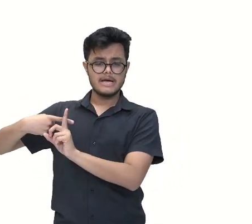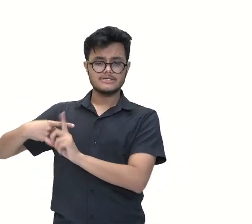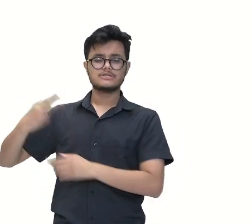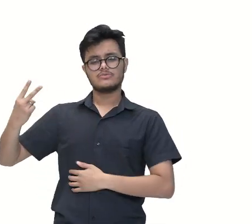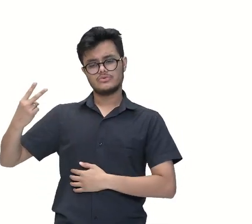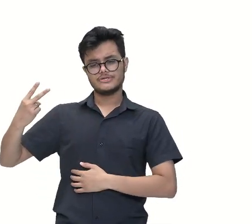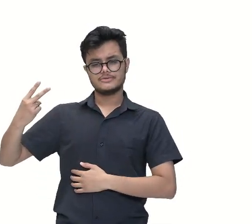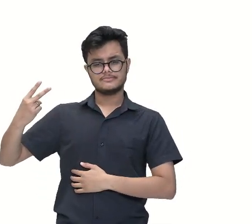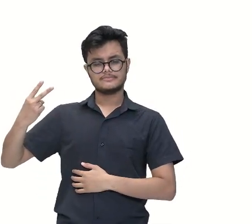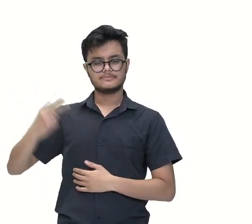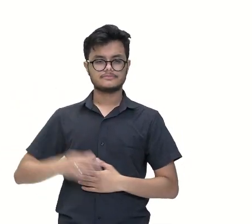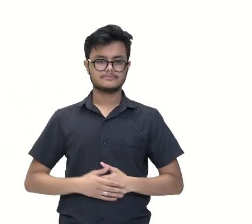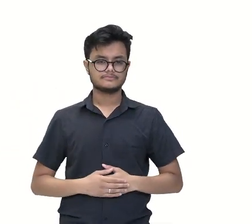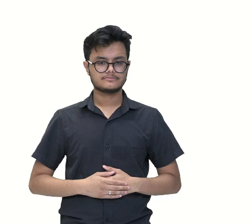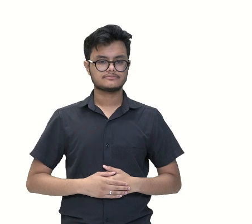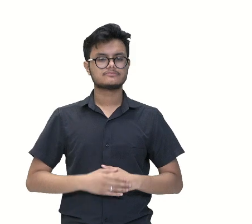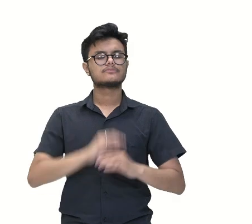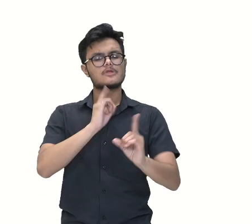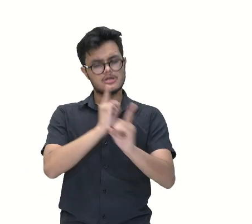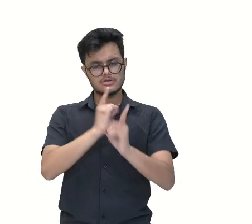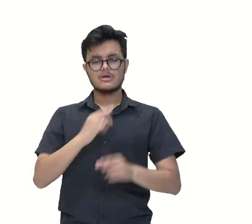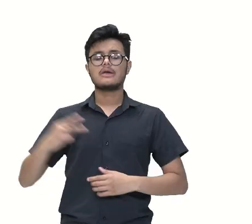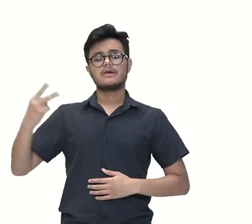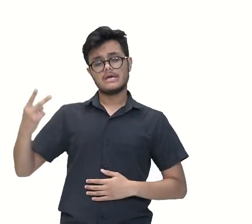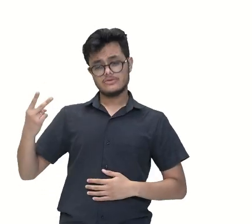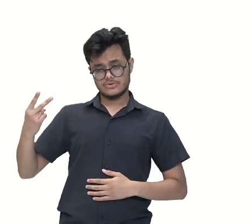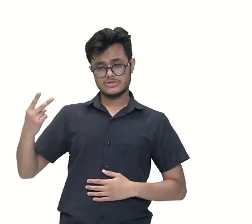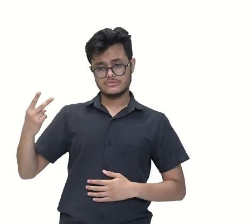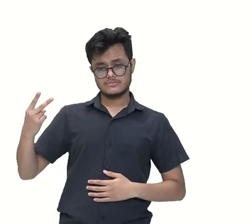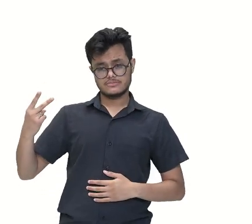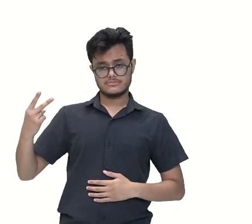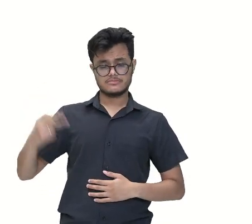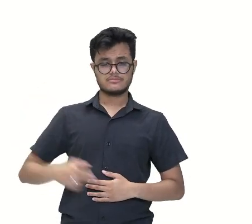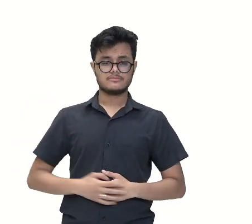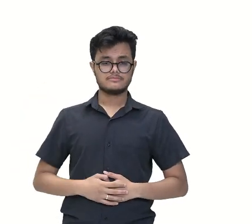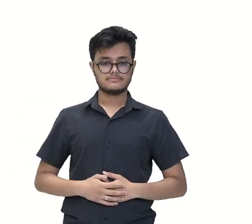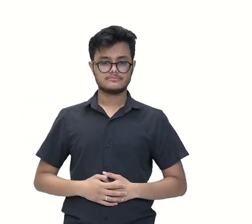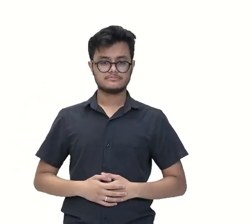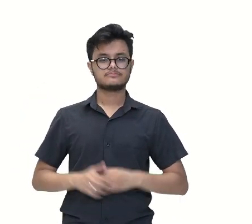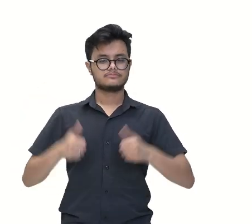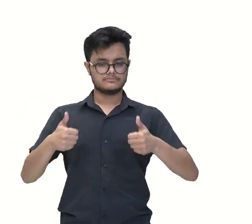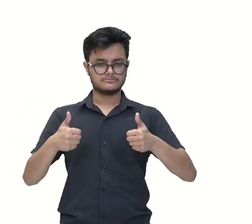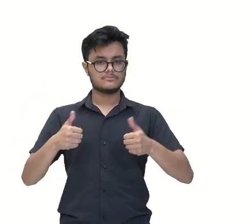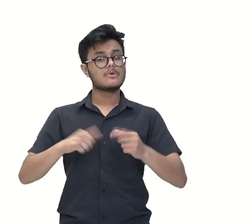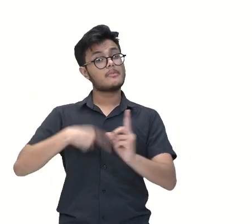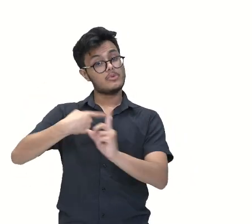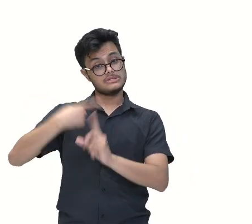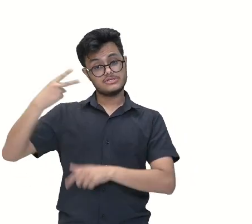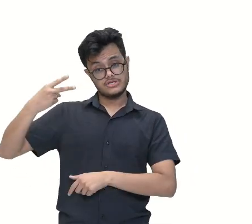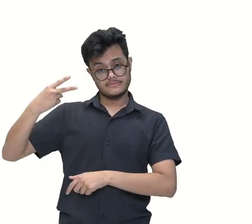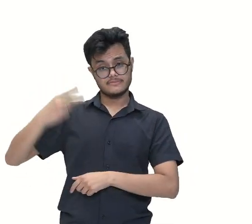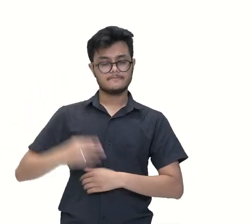Então, o valor de xv, nesse caso aí, é 2 positivo. Vamos